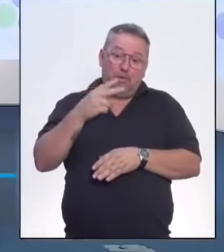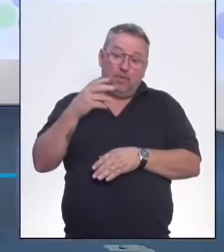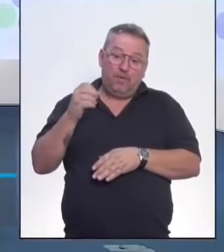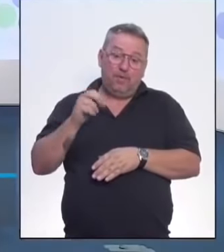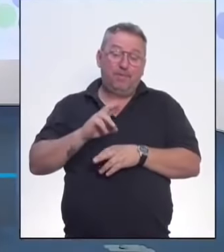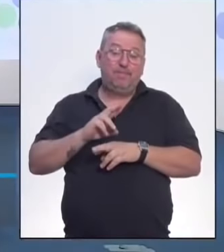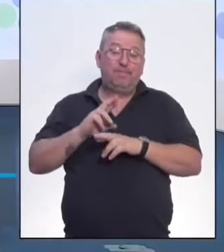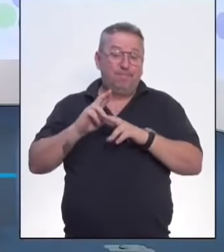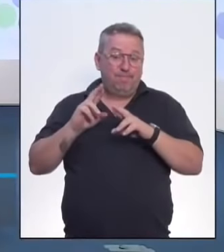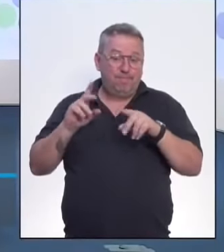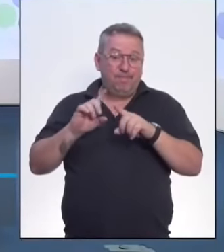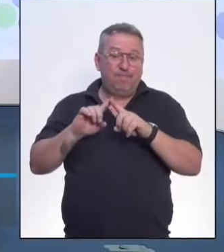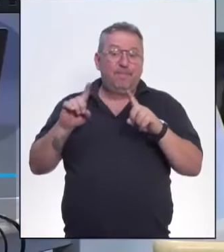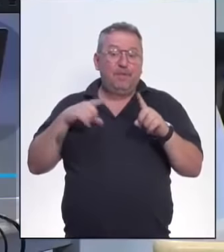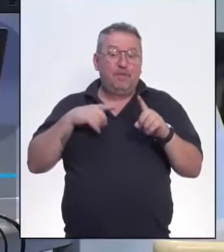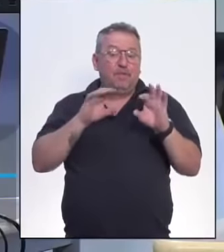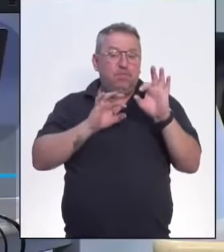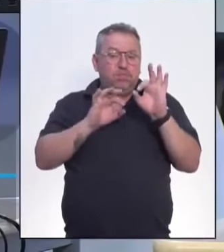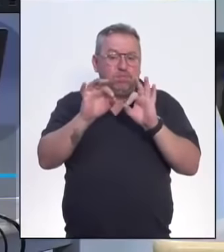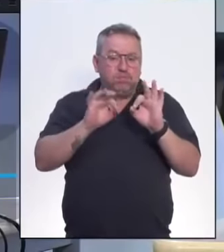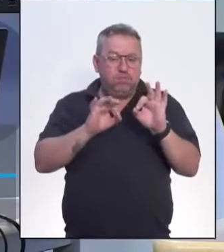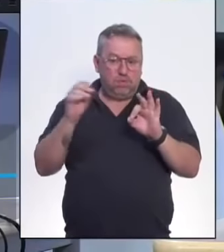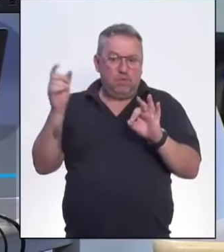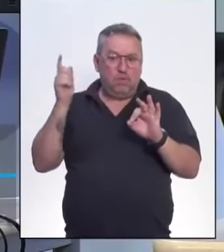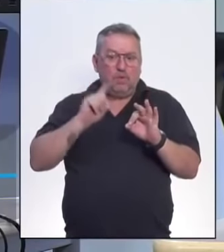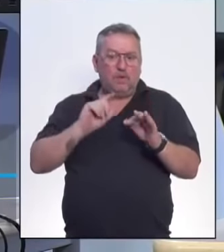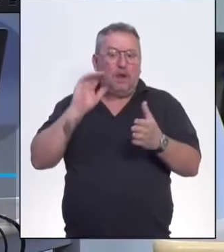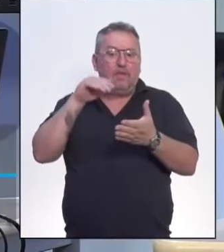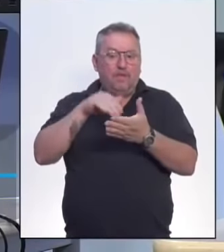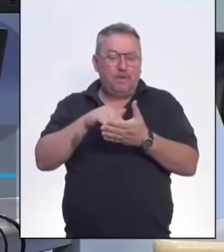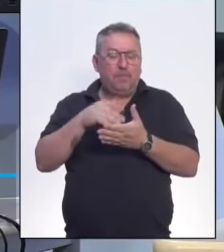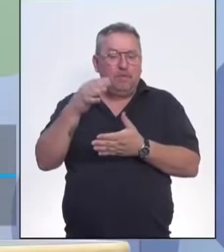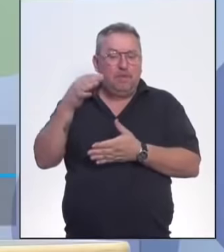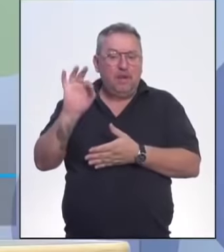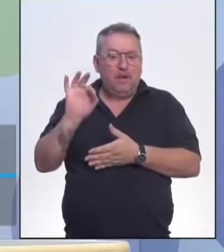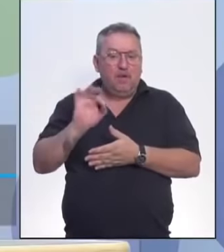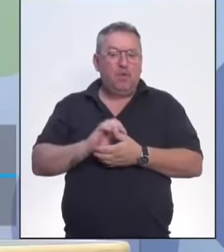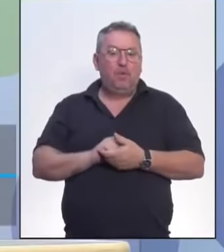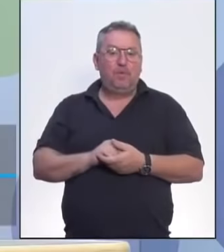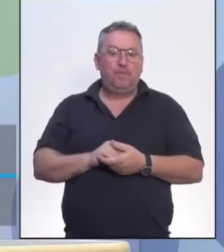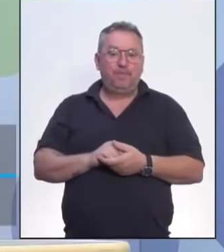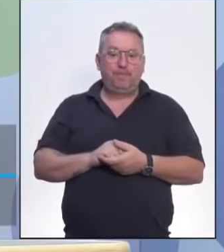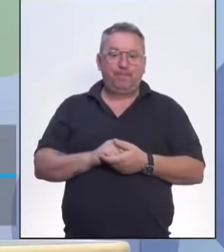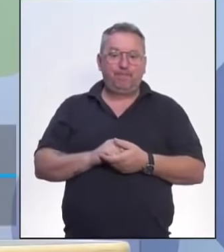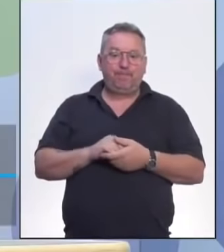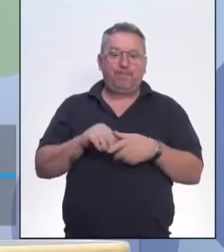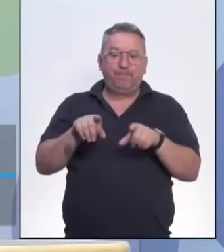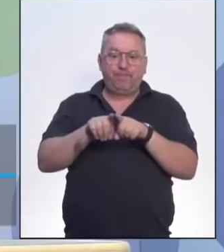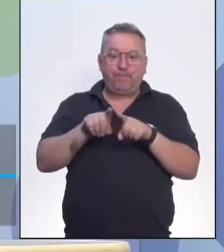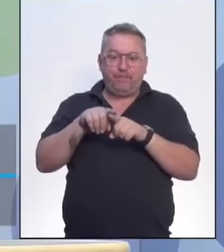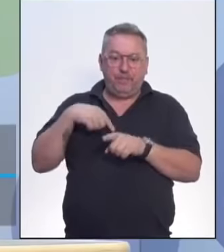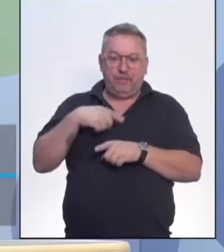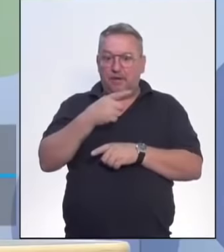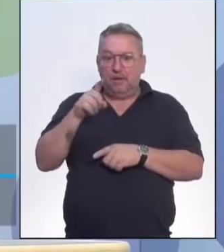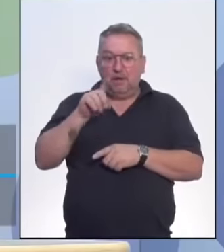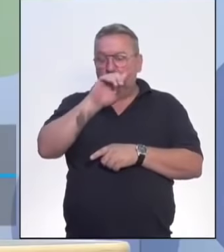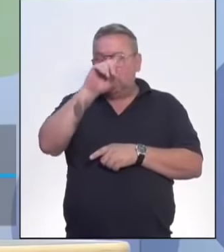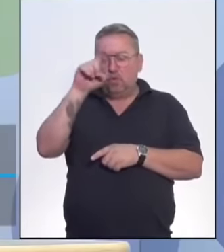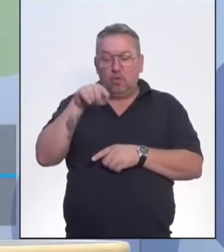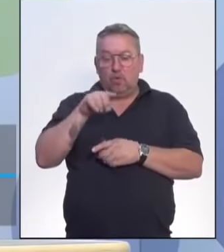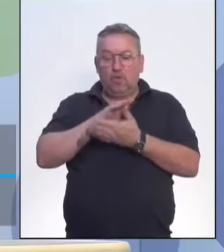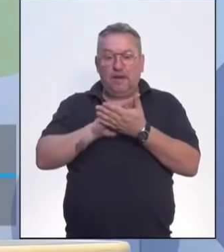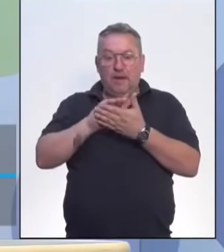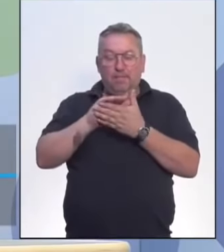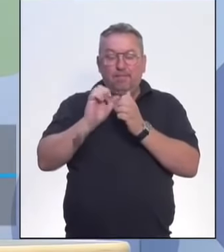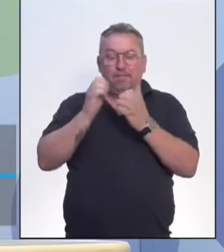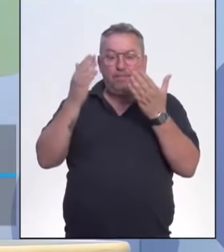gente vai se ajustando e tudo vai dar certo lá no final das contas. Tudo bem? Com certeza, isso eu não tenho dúvida nenhuma.